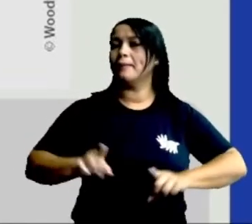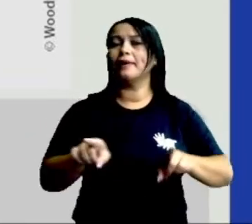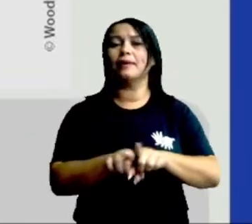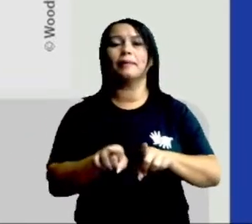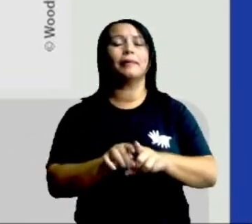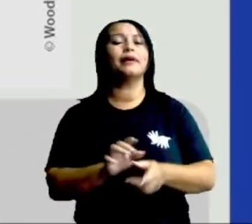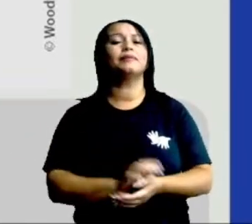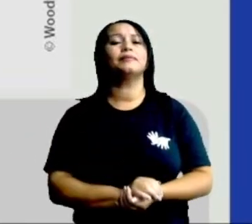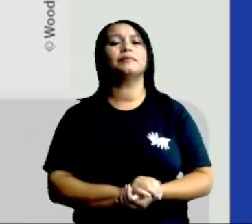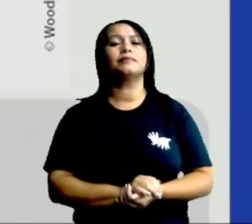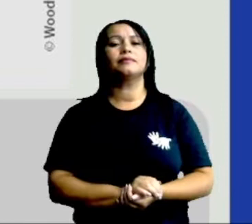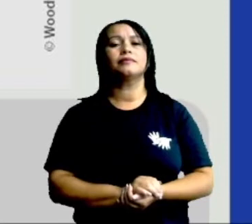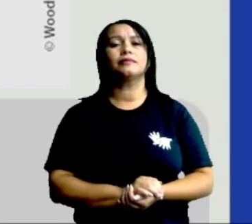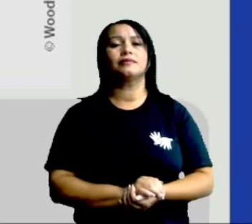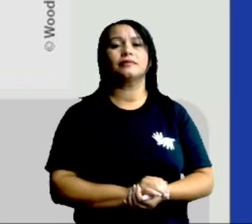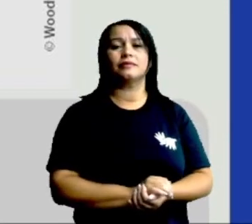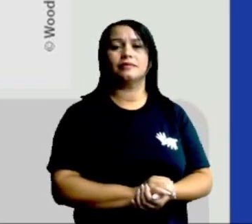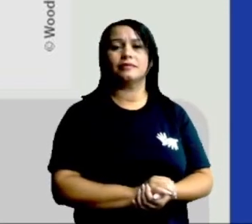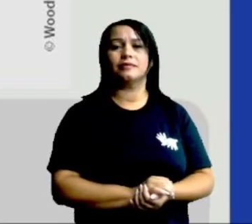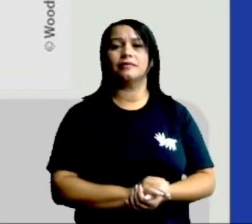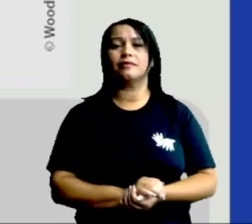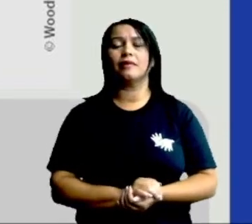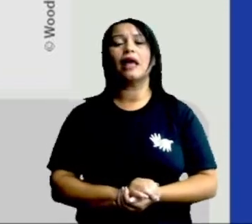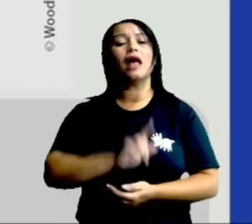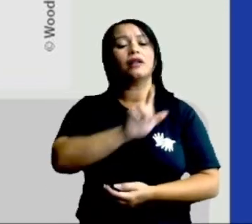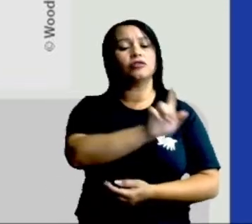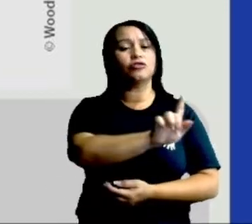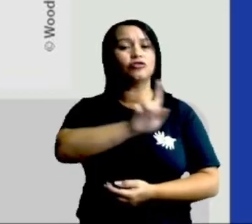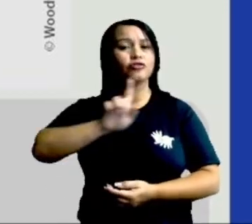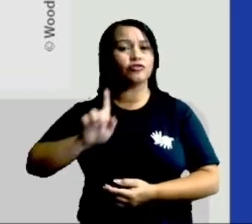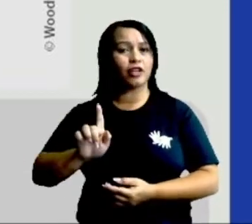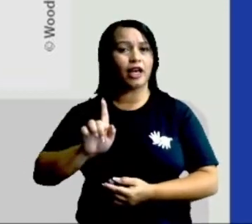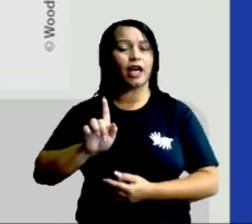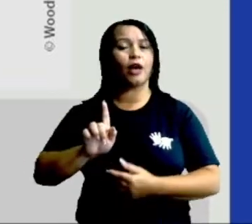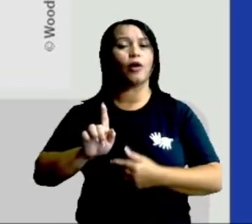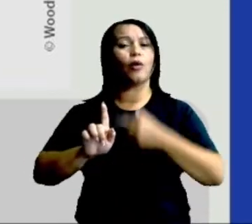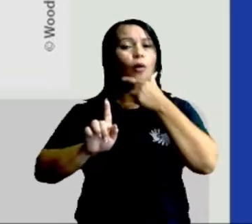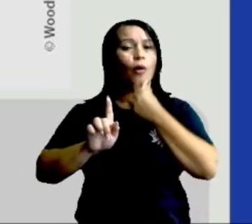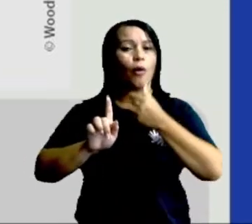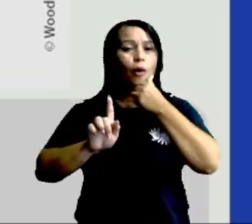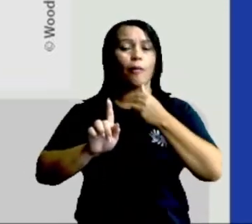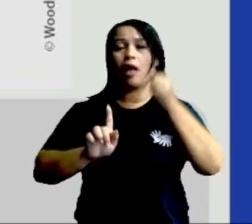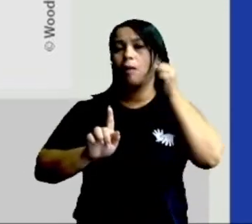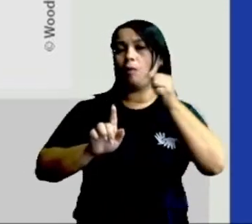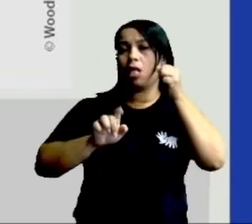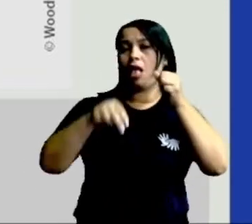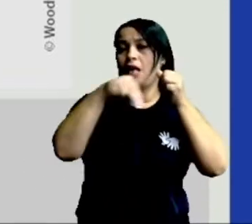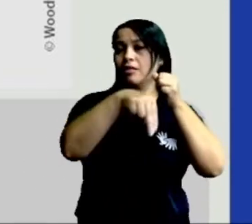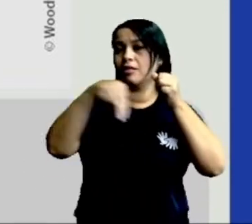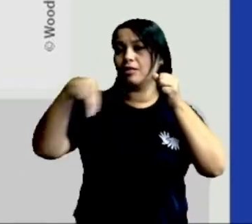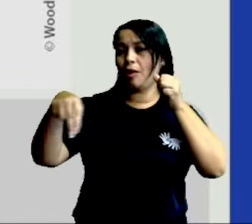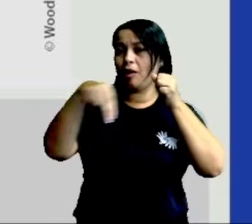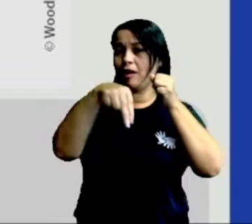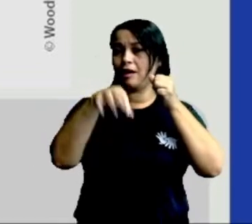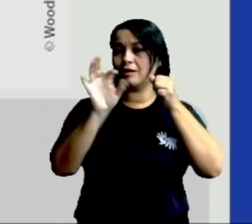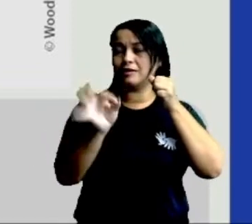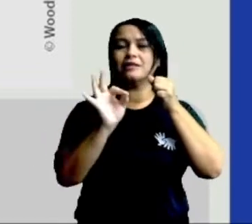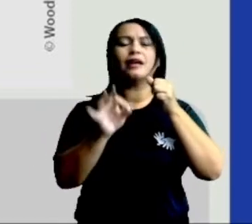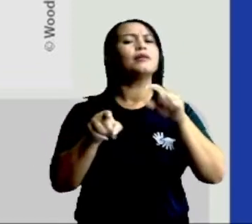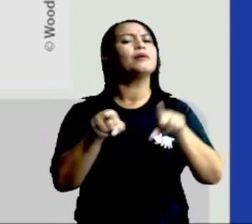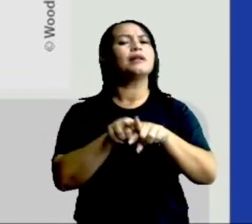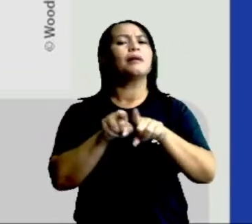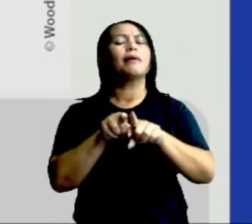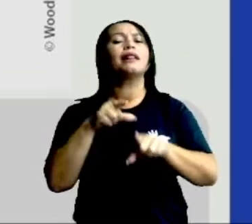prima. Yerno, que é genro. E nuera, que é nora, tá certo?